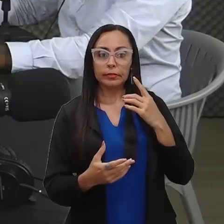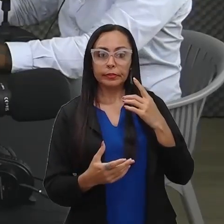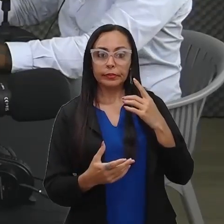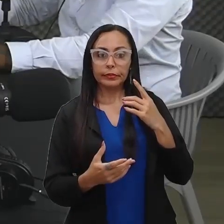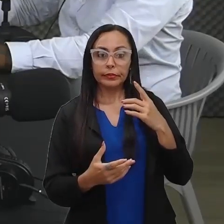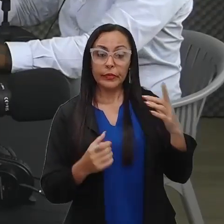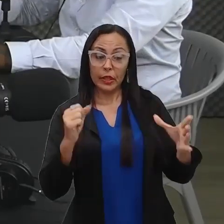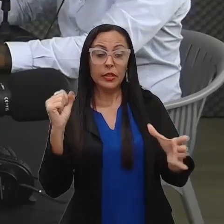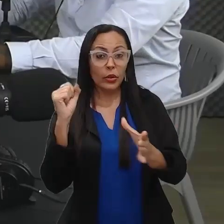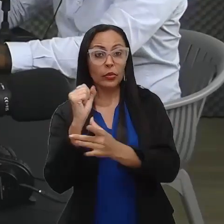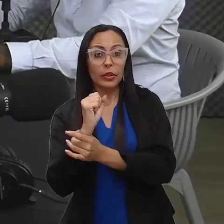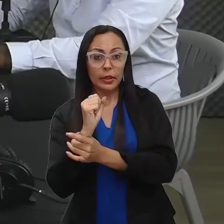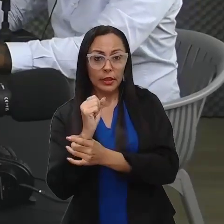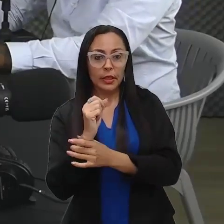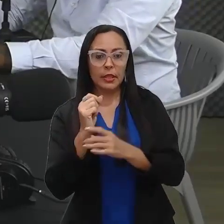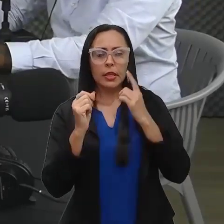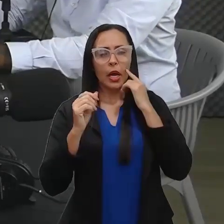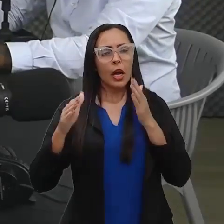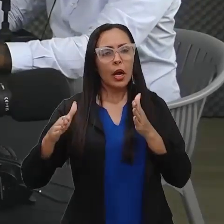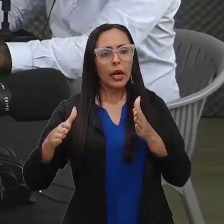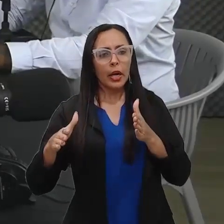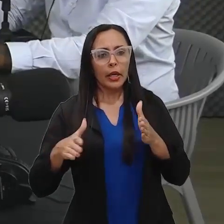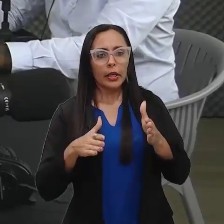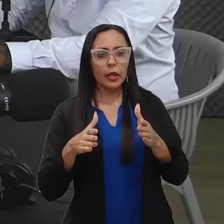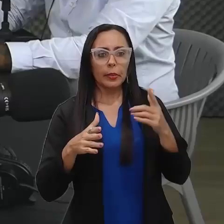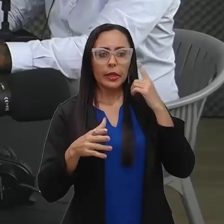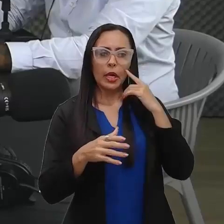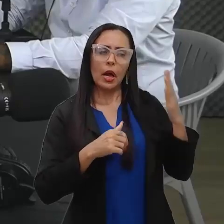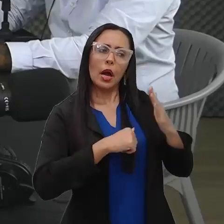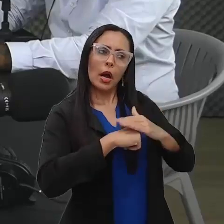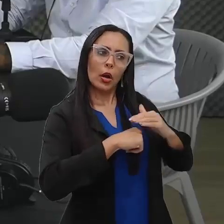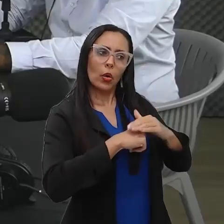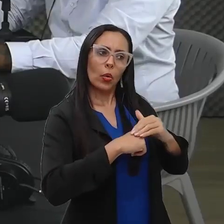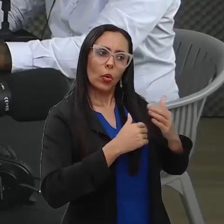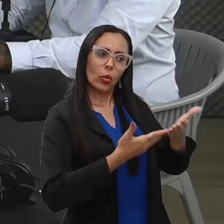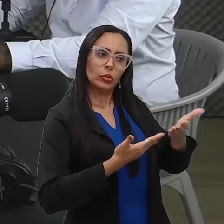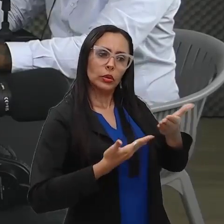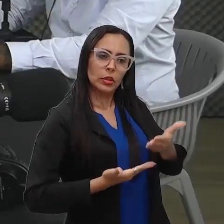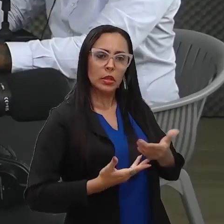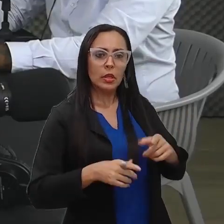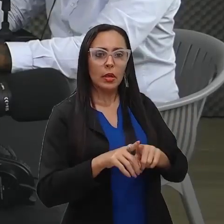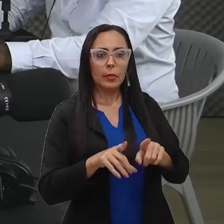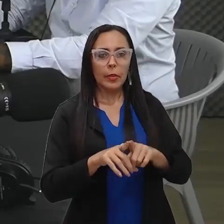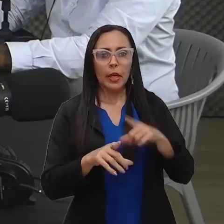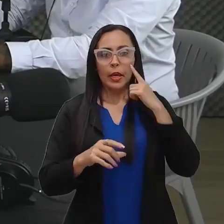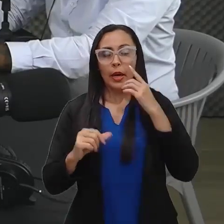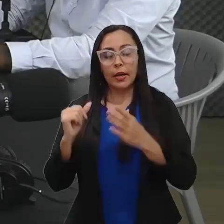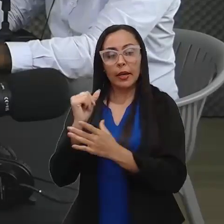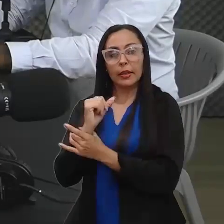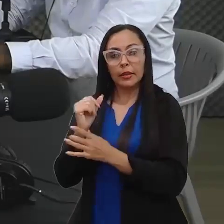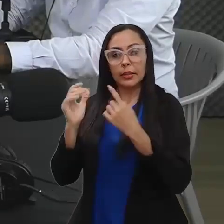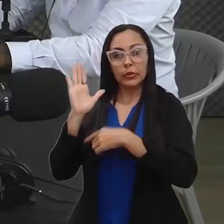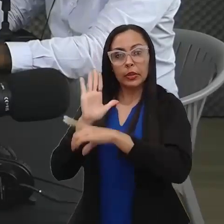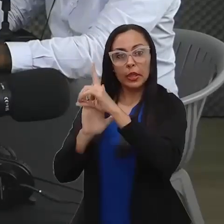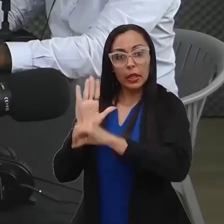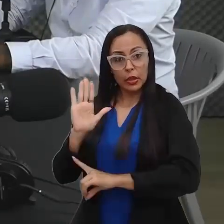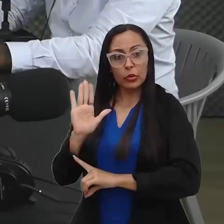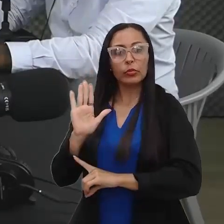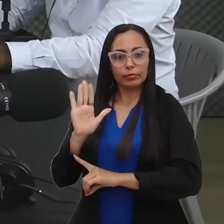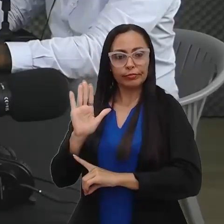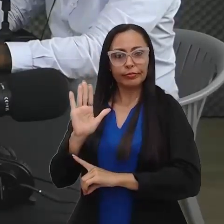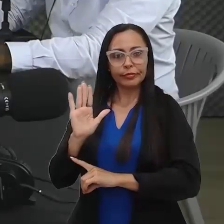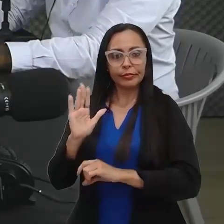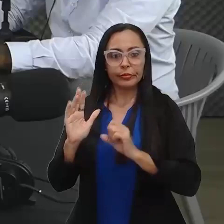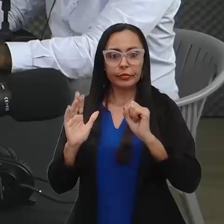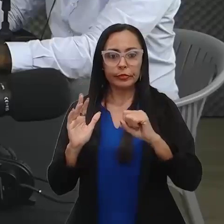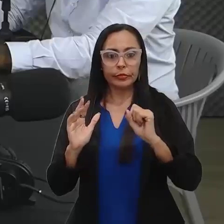Que a segurança encaminhe, acolhe, e agora tem, inclusive, a lei do sistema de garantia de direito, né, que é o acolhimento, né,